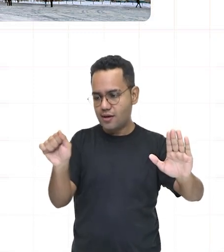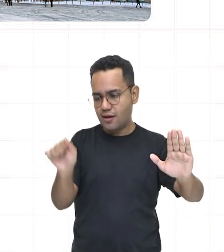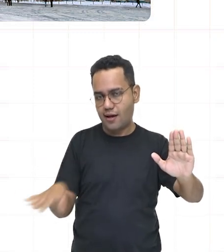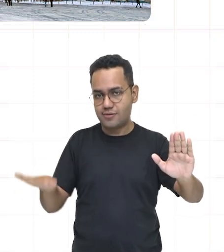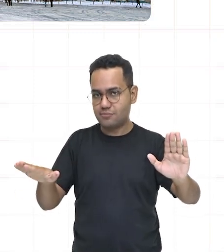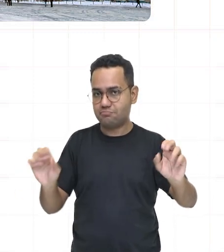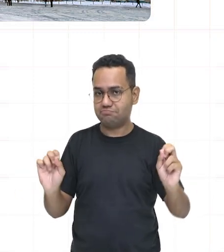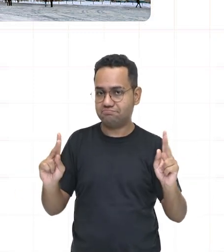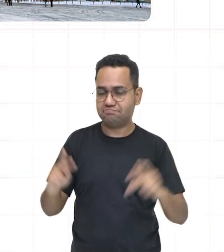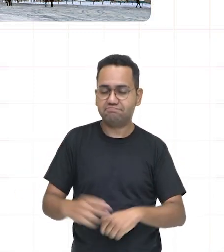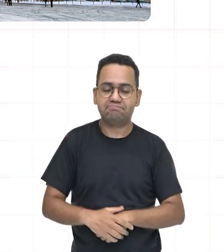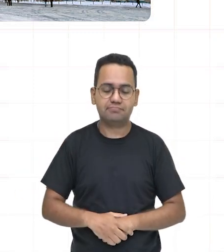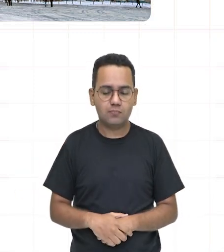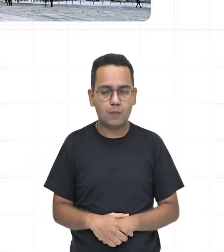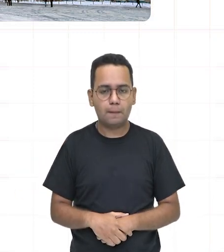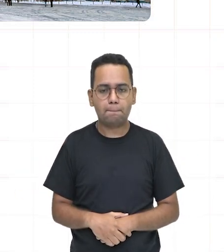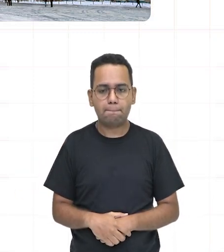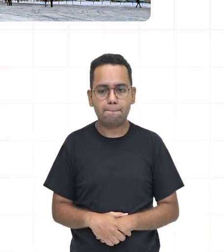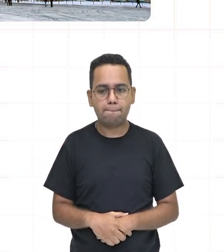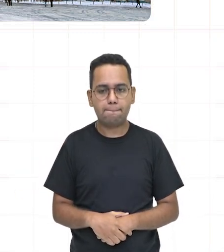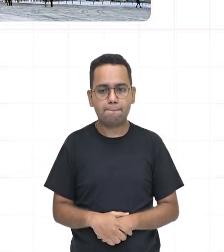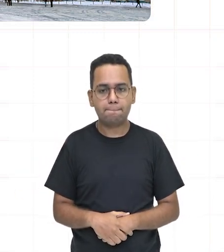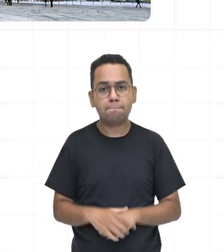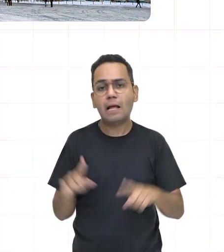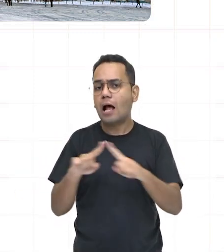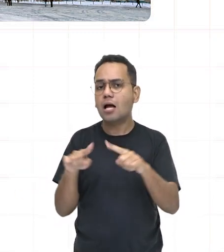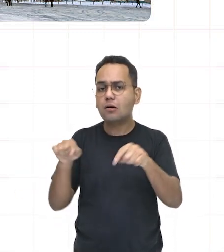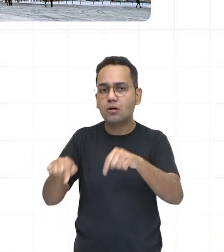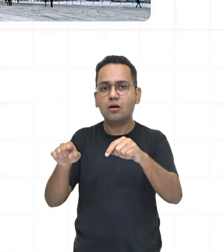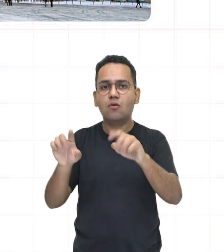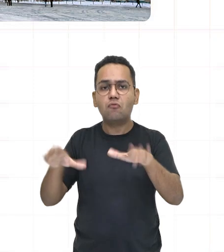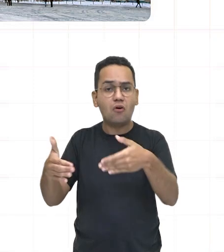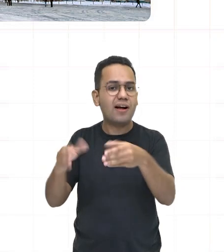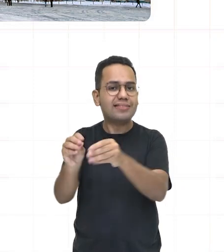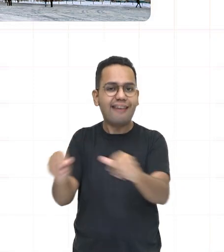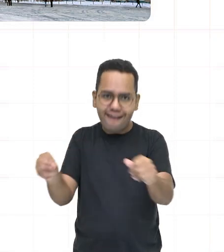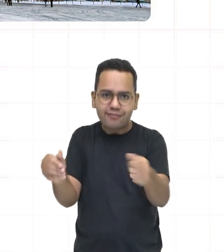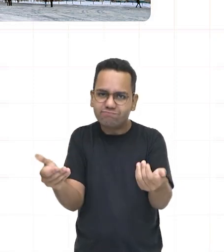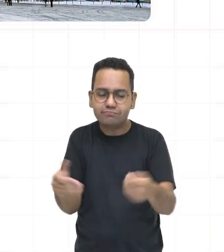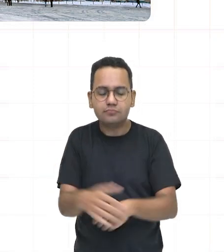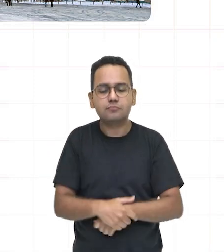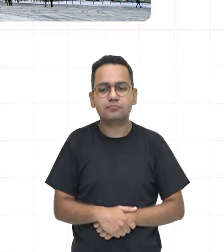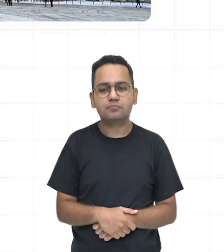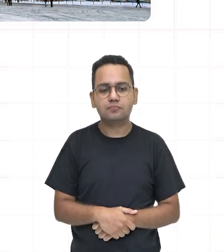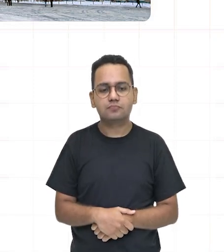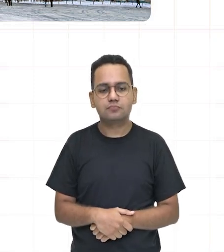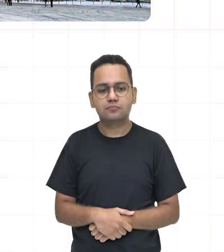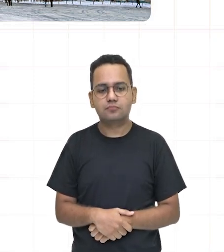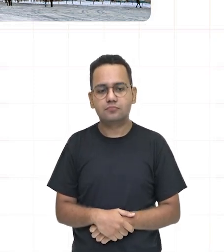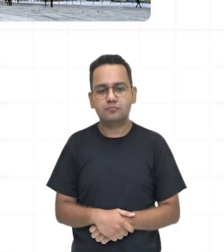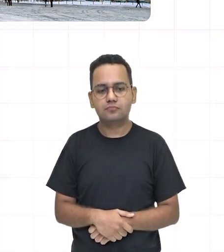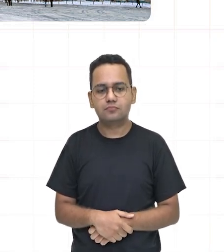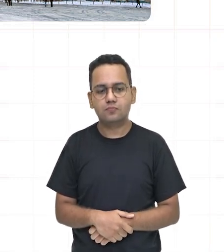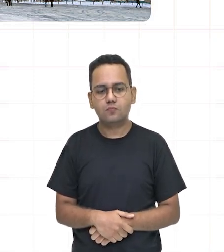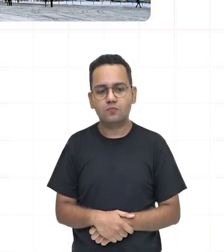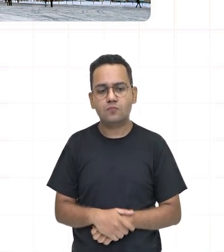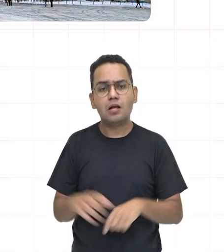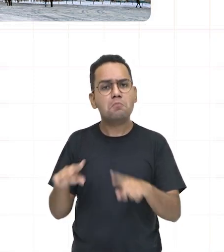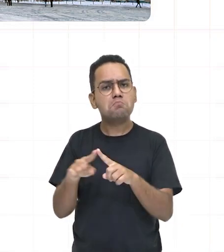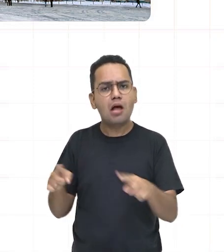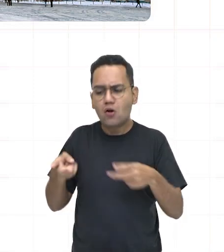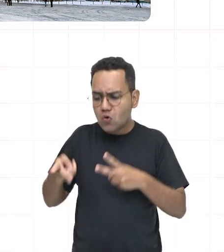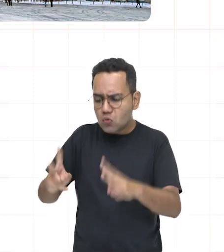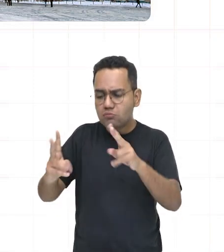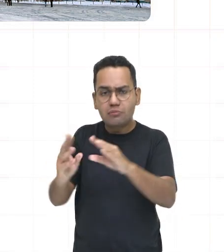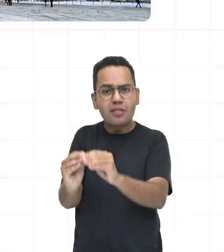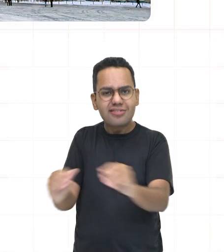ok? Então, a isso, nós temos as particularidades aí de que, por serem ali um contínuo